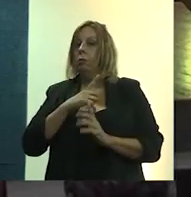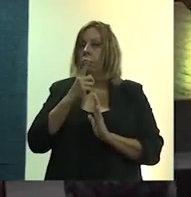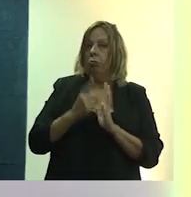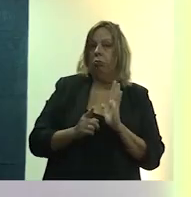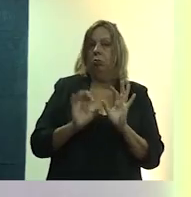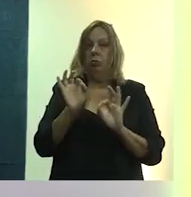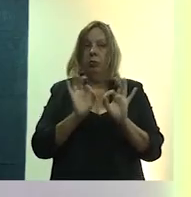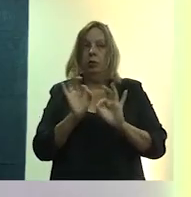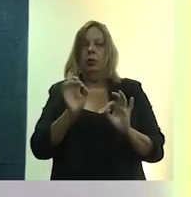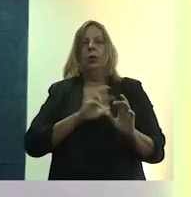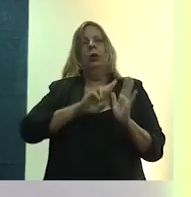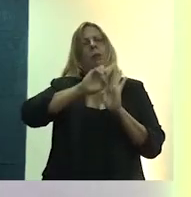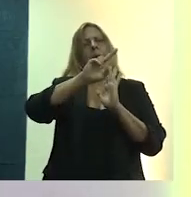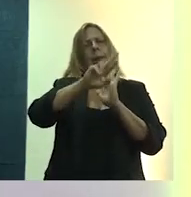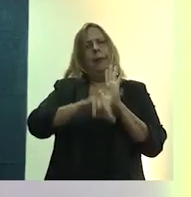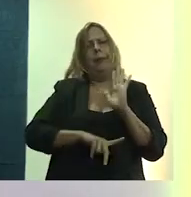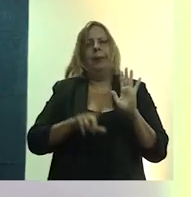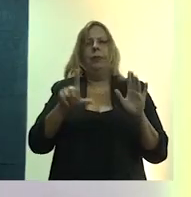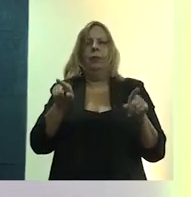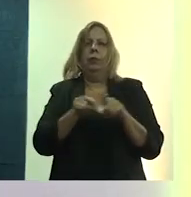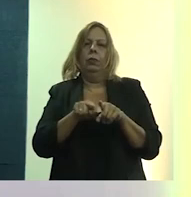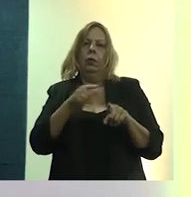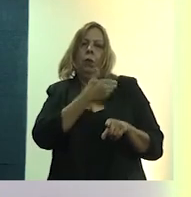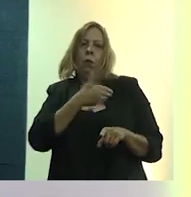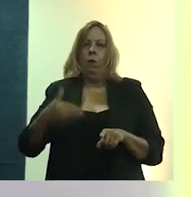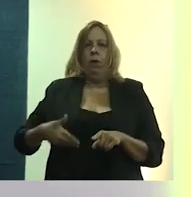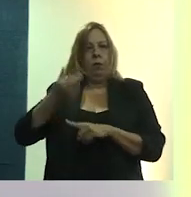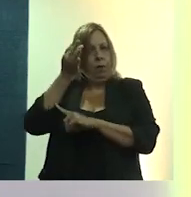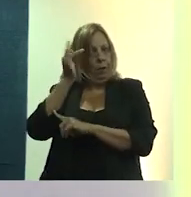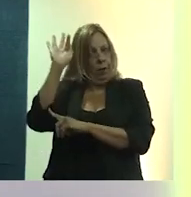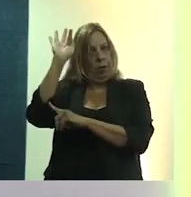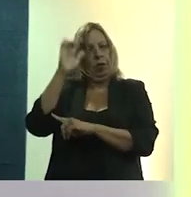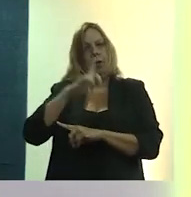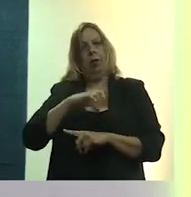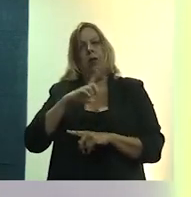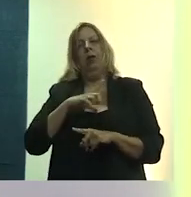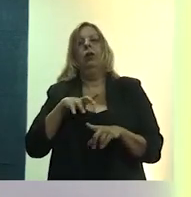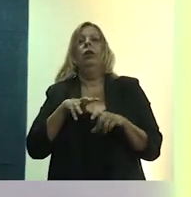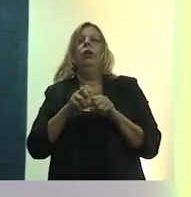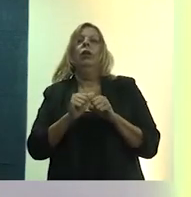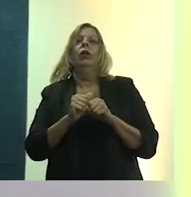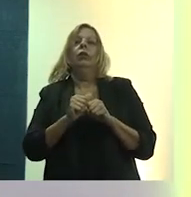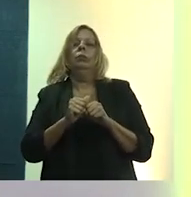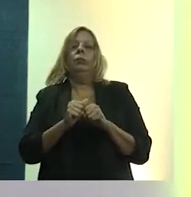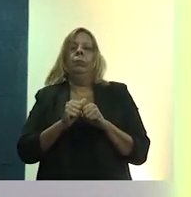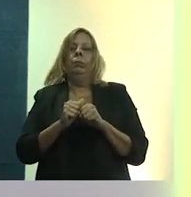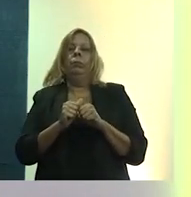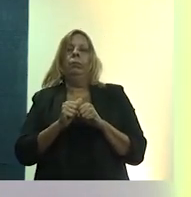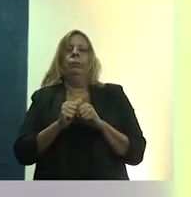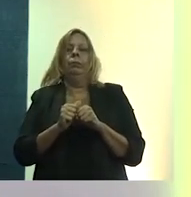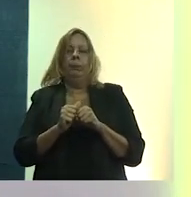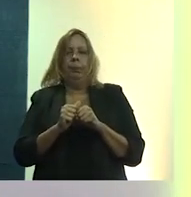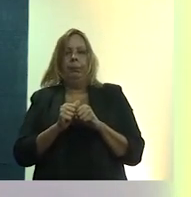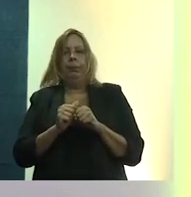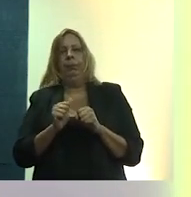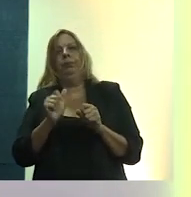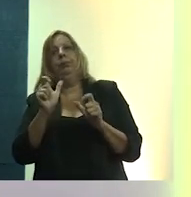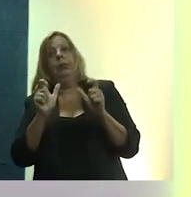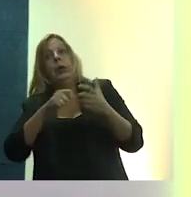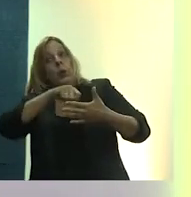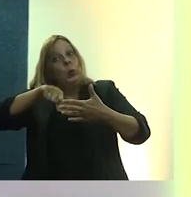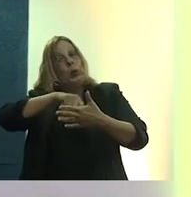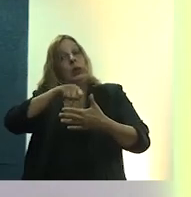ações e serviços nas diversos do Governo Federal como formação de programadores periféricos como eu já falei ações de